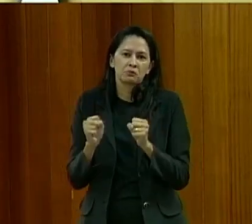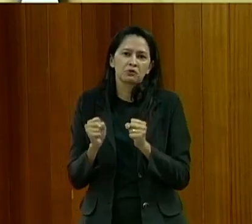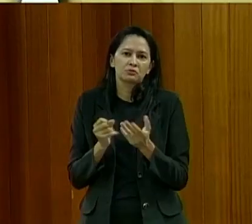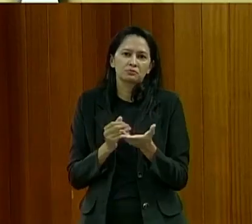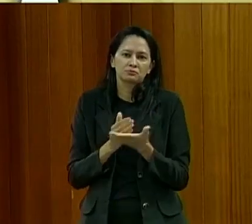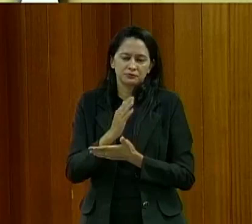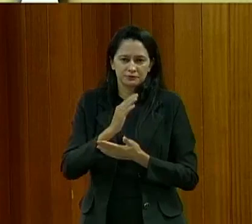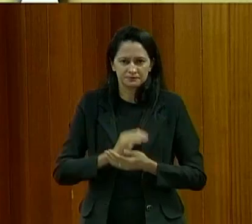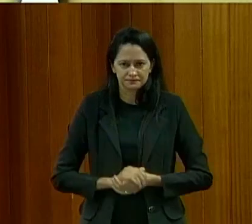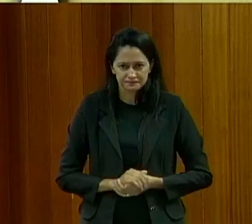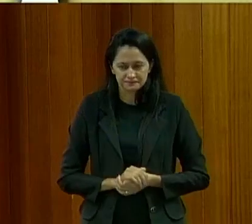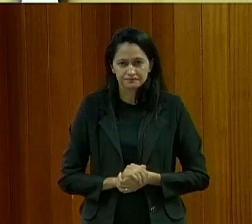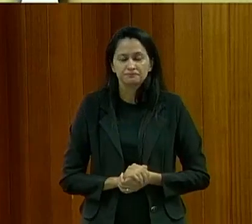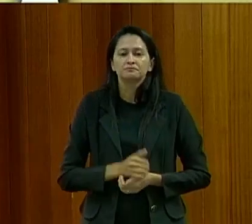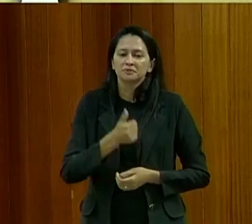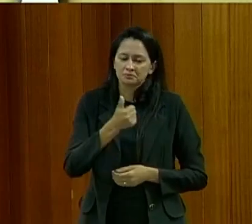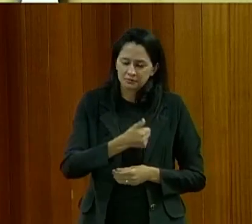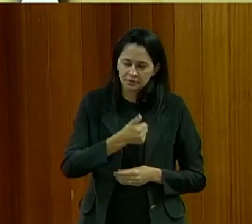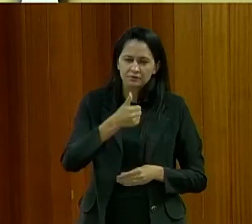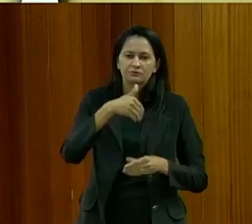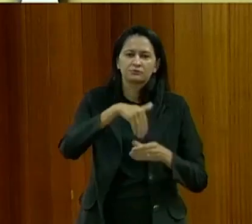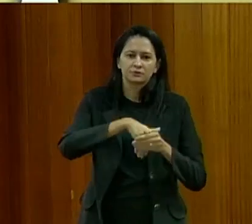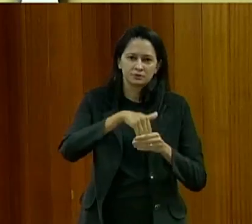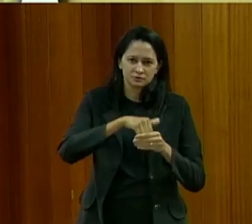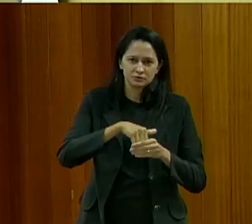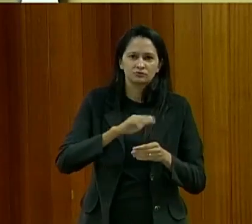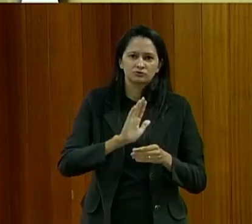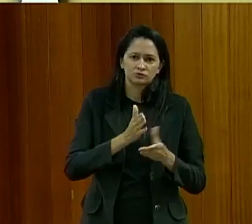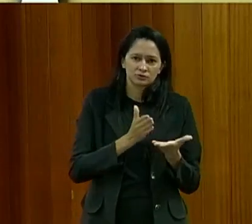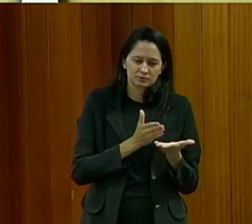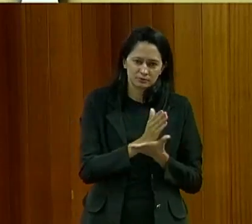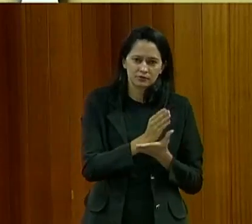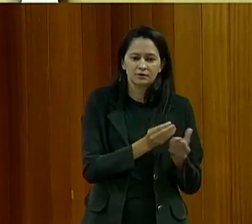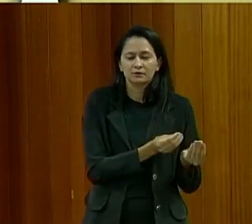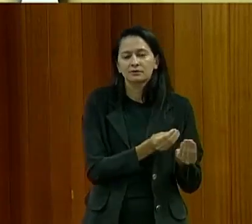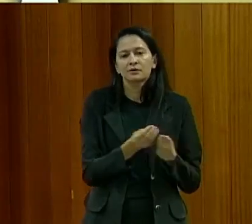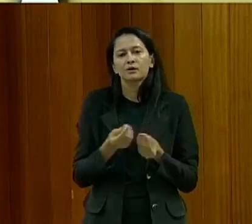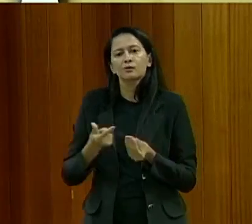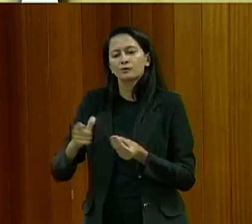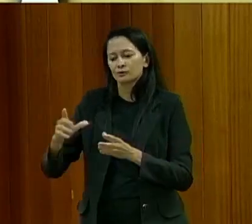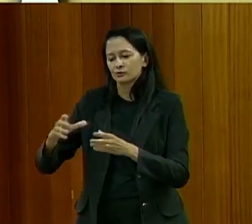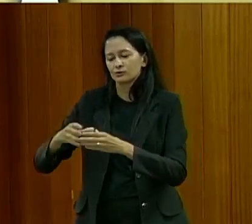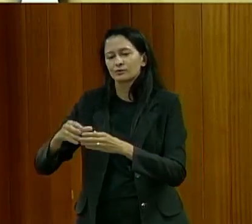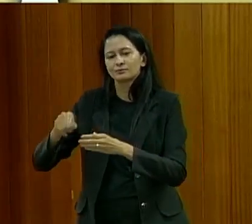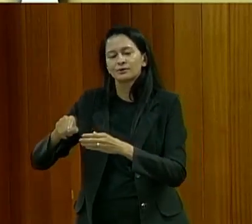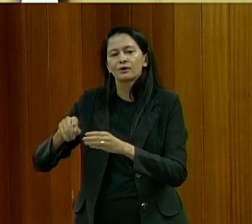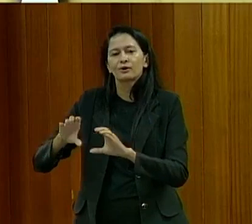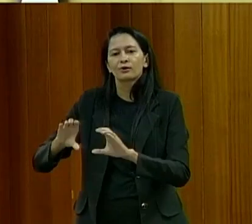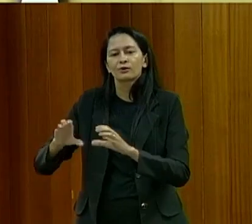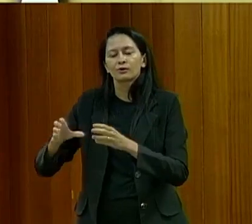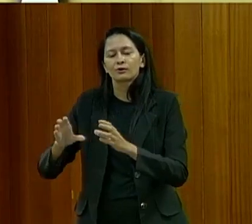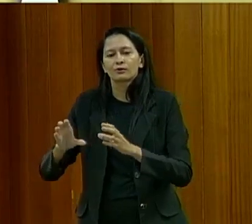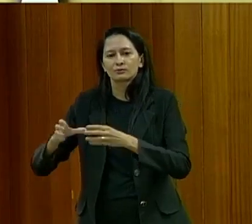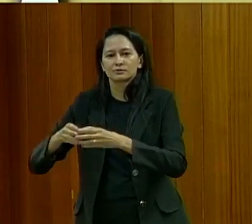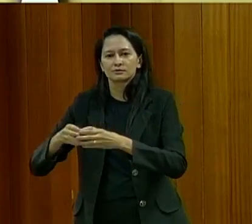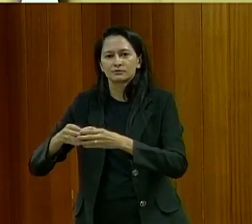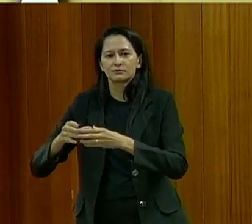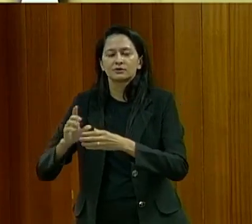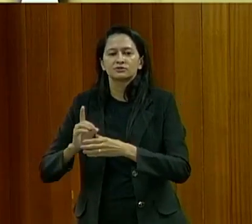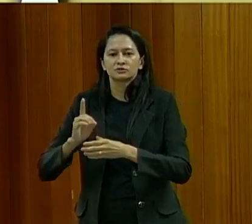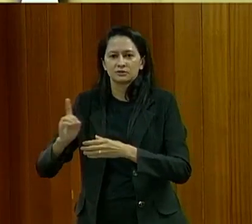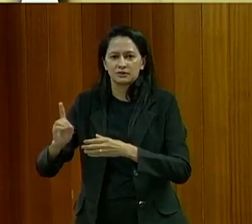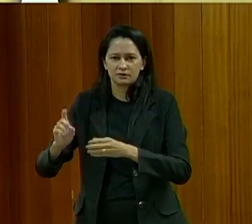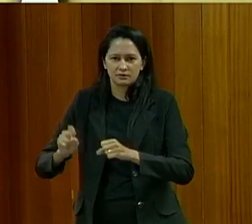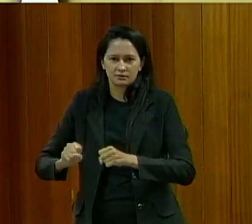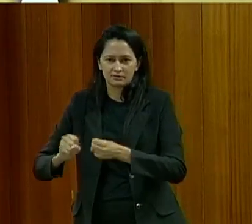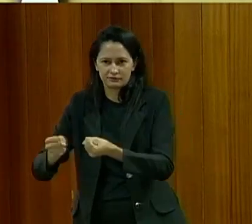Primeira votação, o projeto de lei foi aprovado e encaminhado para a Comissão da Defesa dos Direitos da Mulher. Projeto de